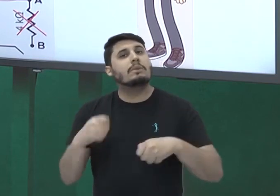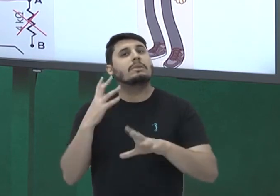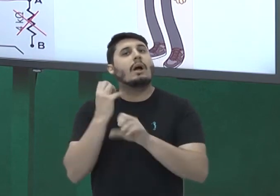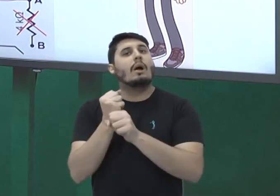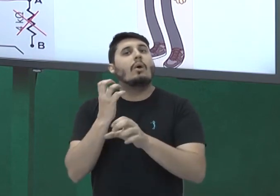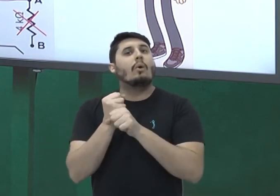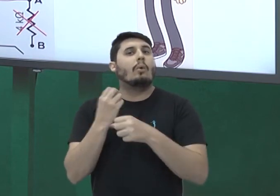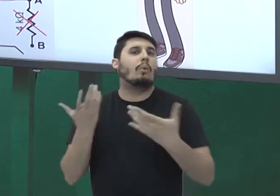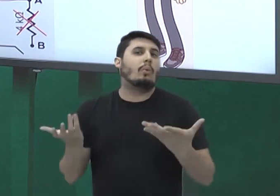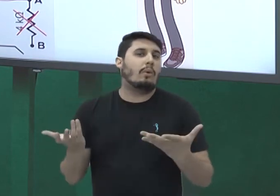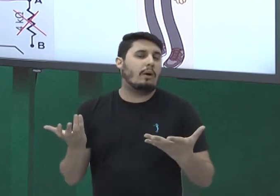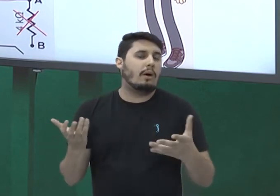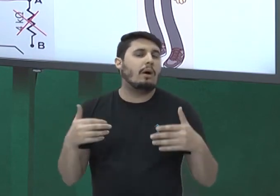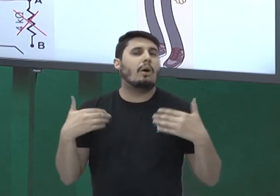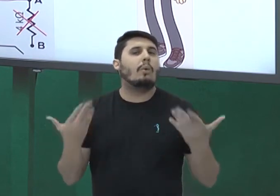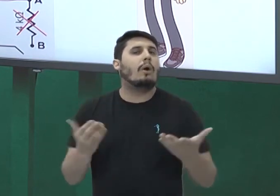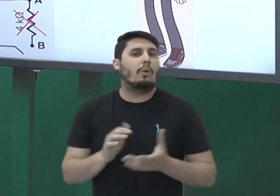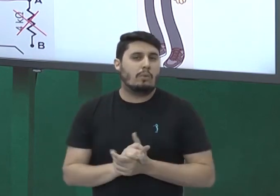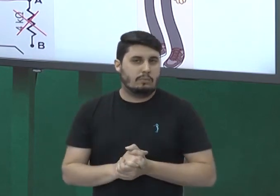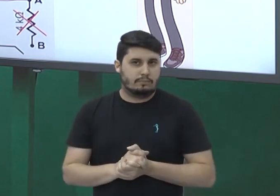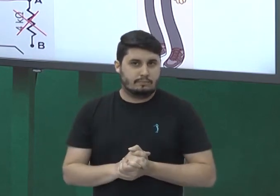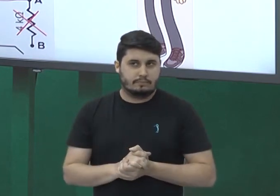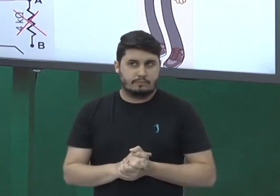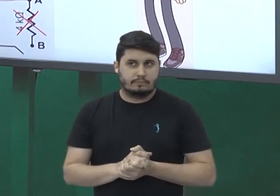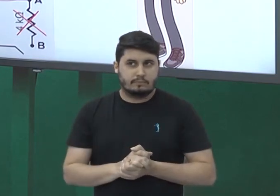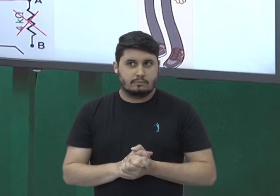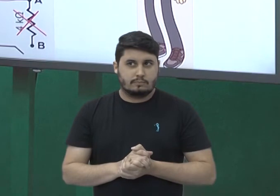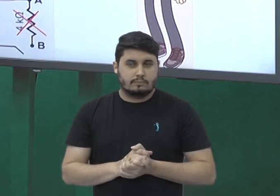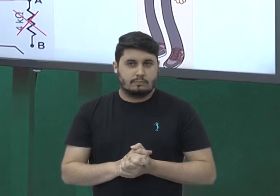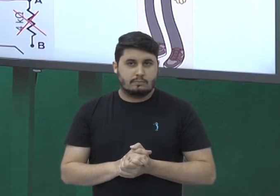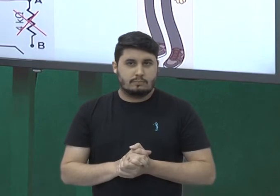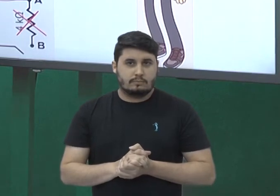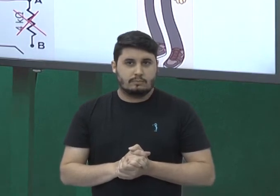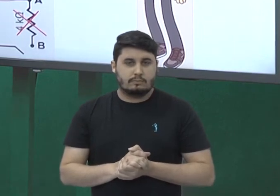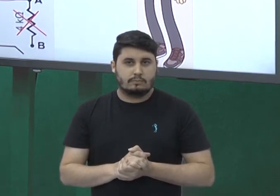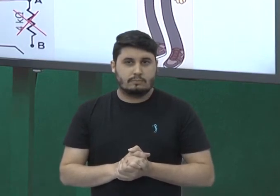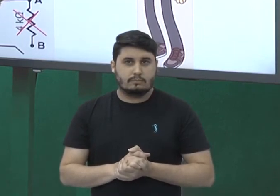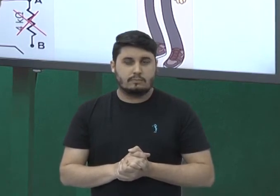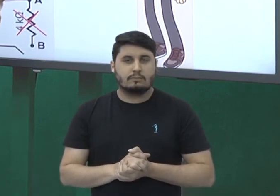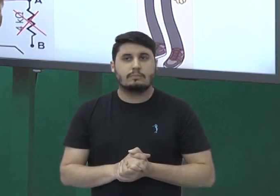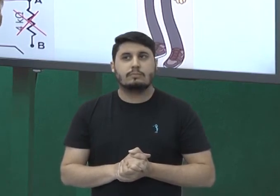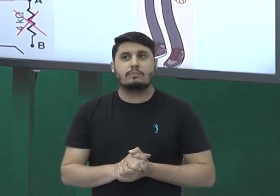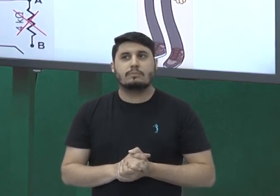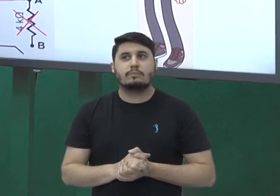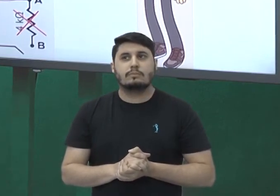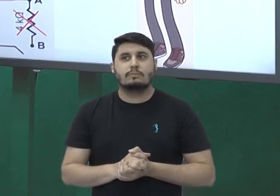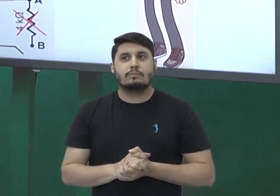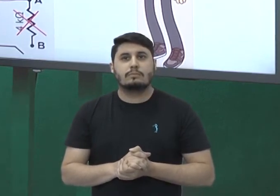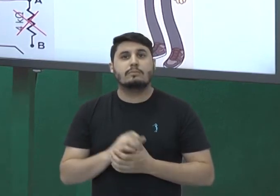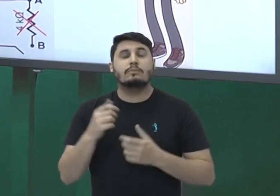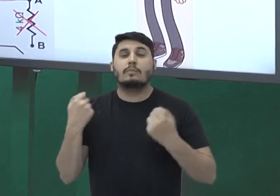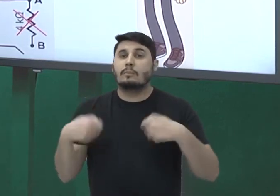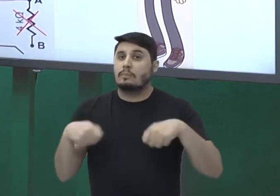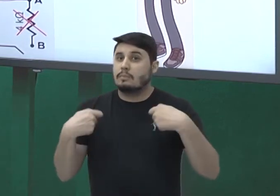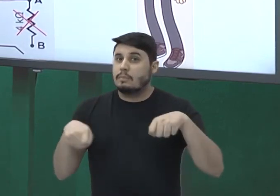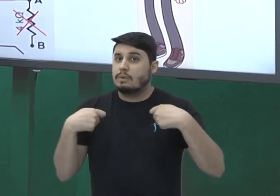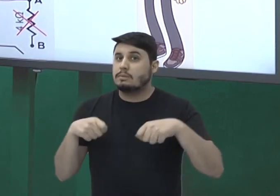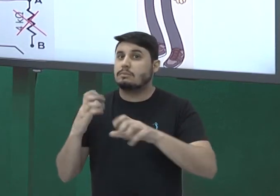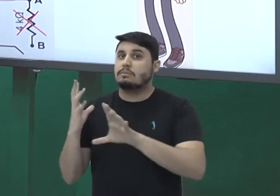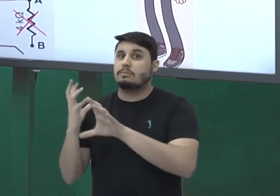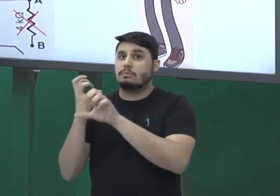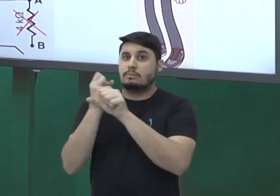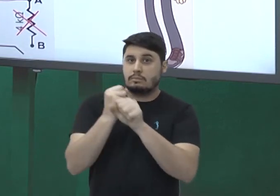equivalente, certo? Então vejam só, a minha resistência equivalente, ela vai ser dada pelo quê? Pelo produto entre os 2, ou seja, a